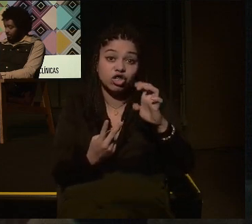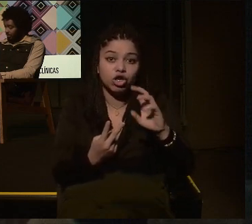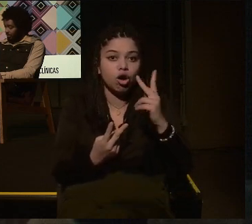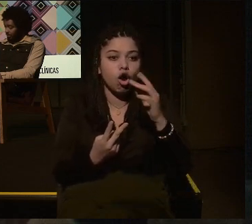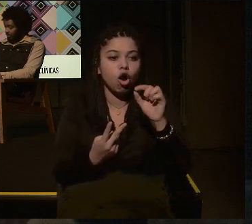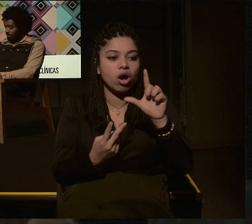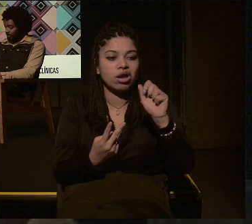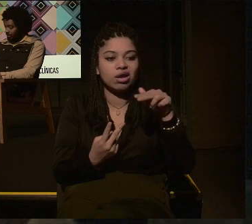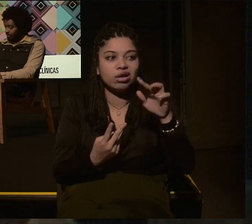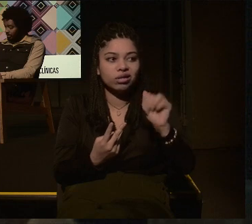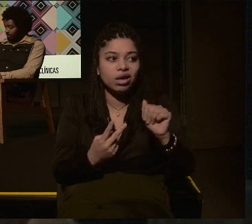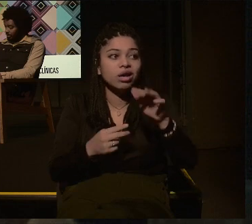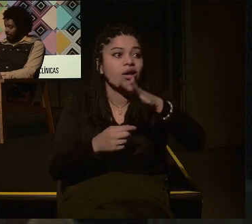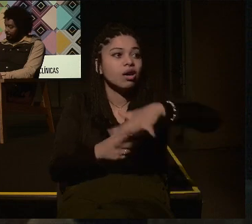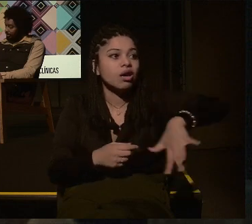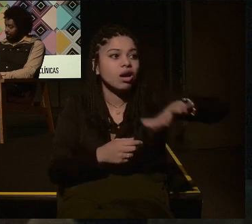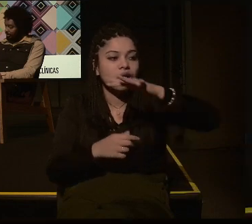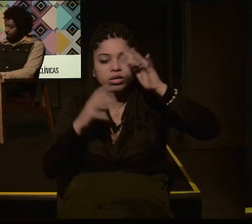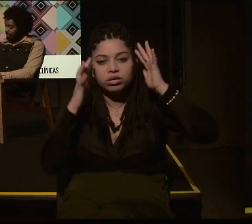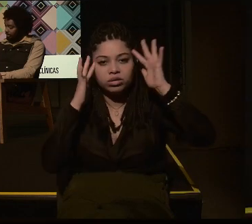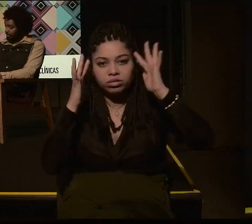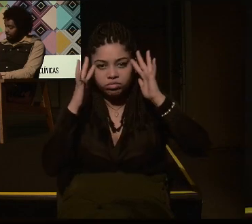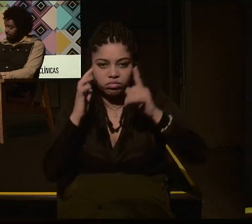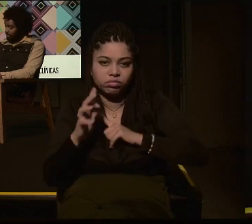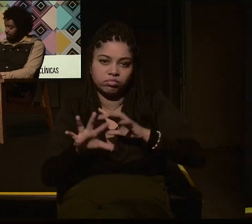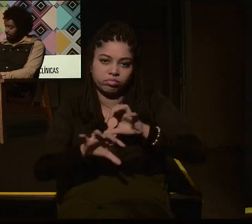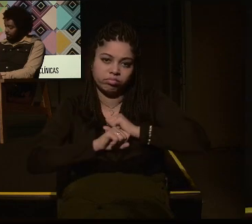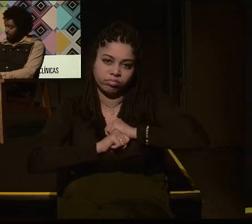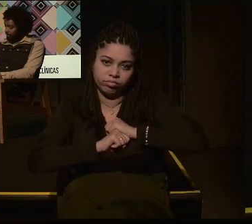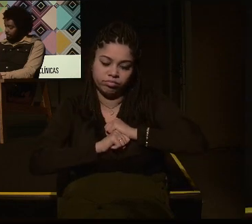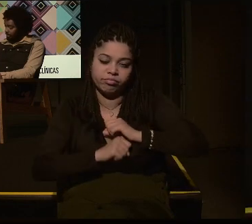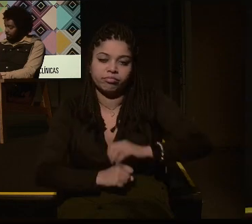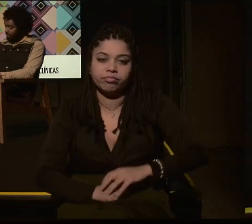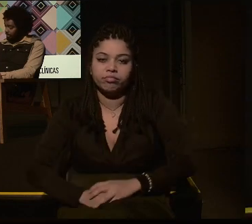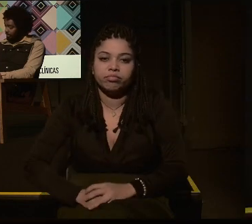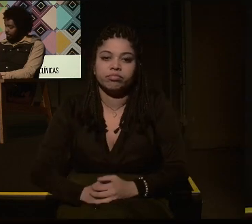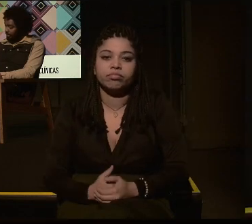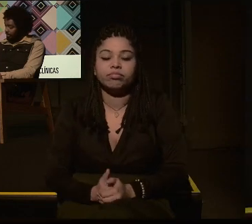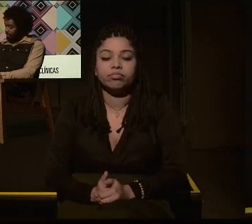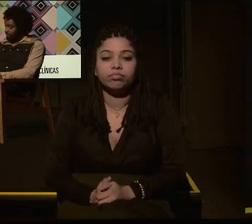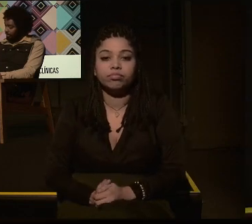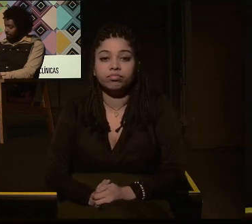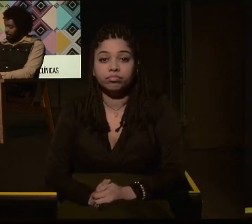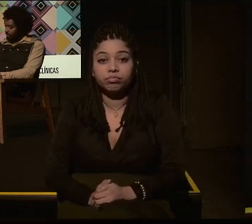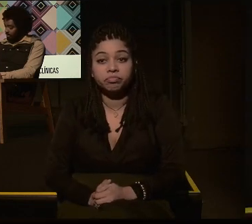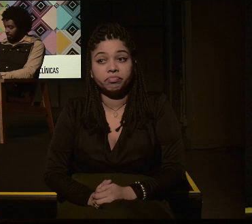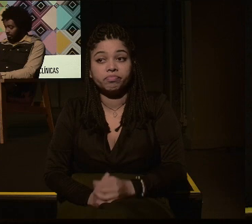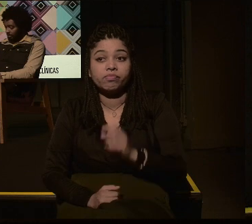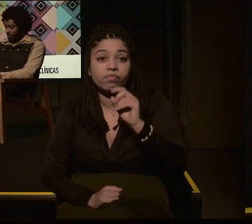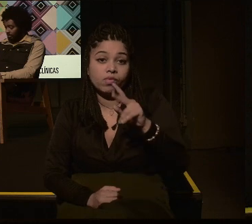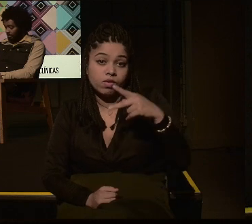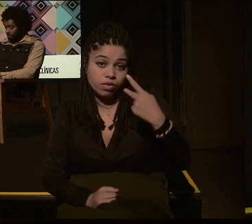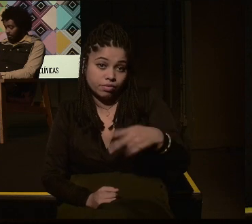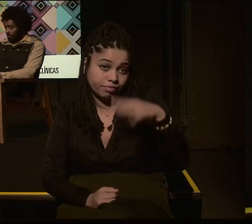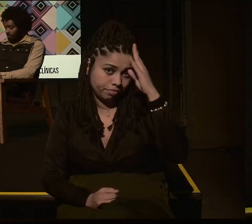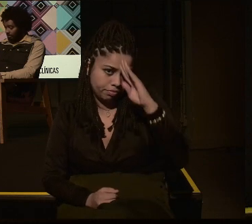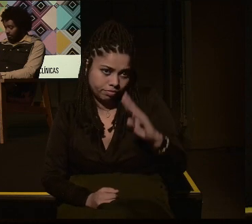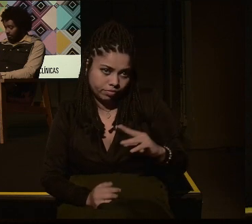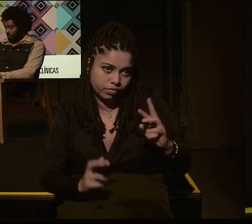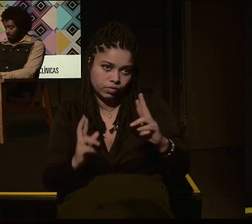teorizado e está no imaginário social também. Que não só as raças no Brasil fazem